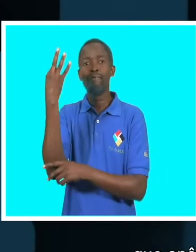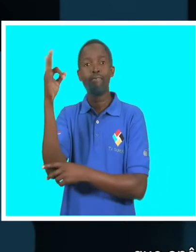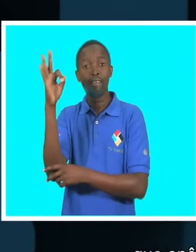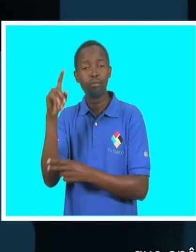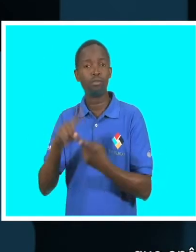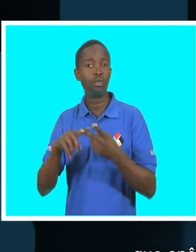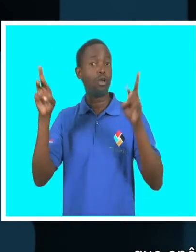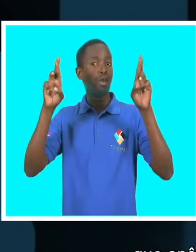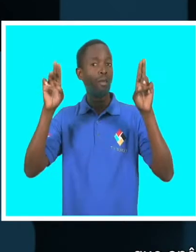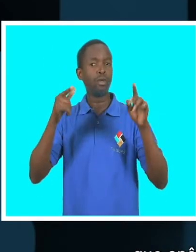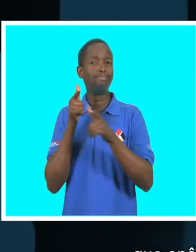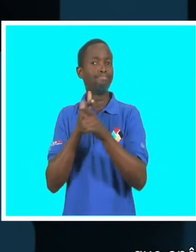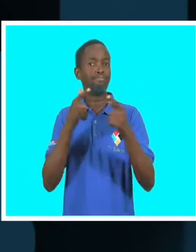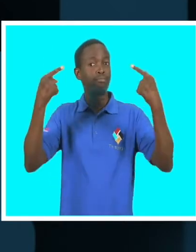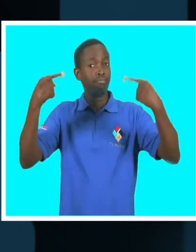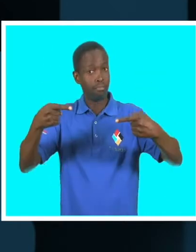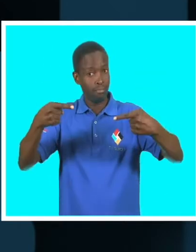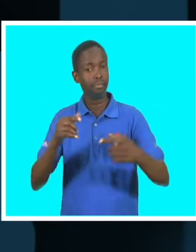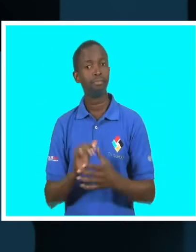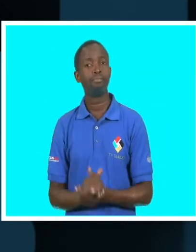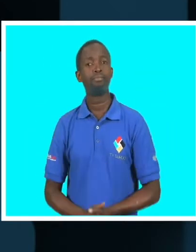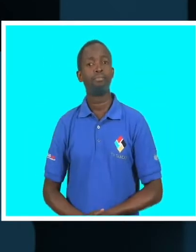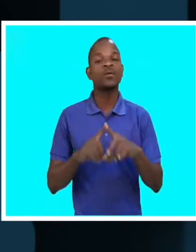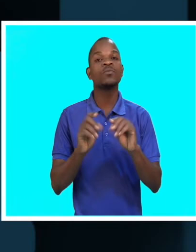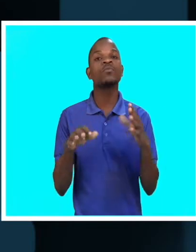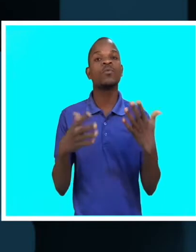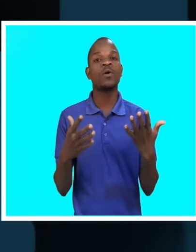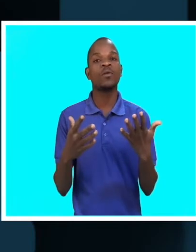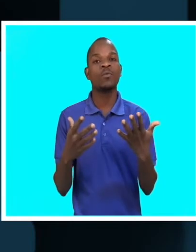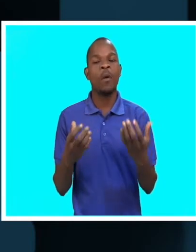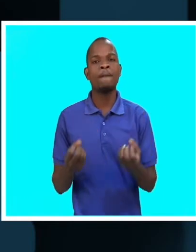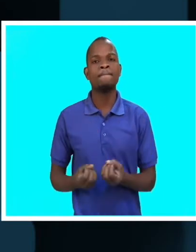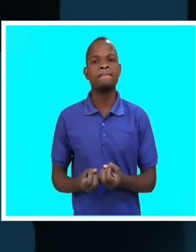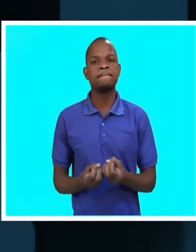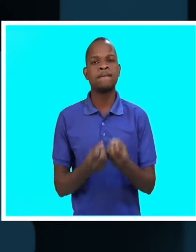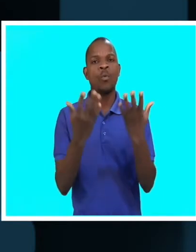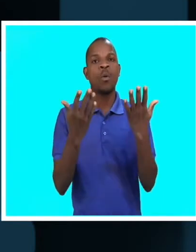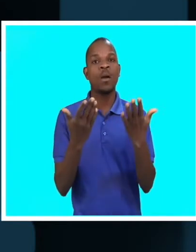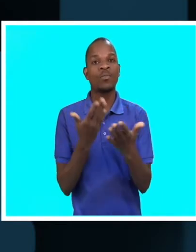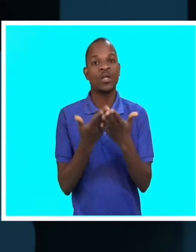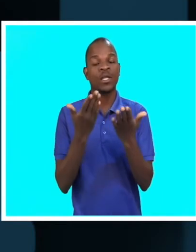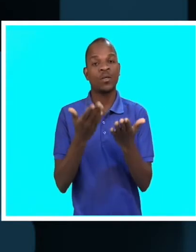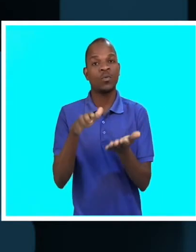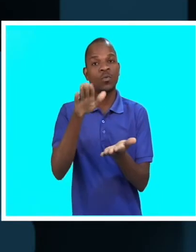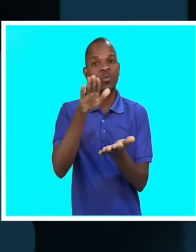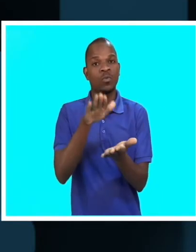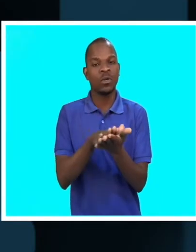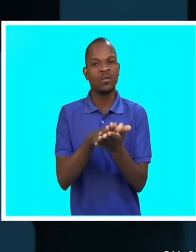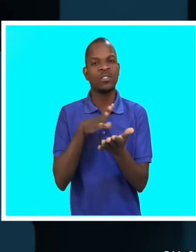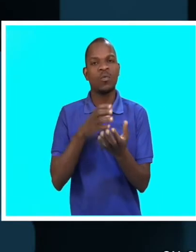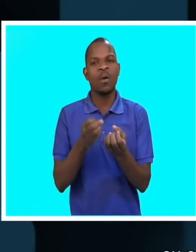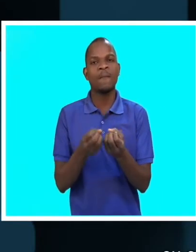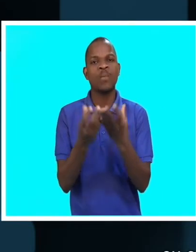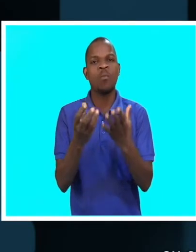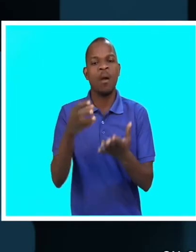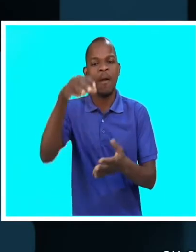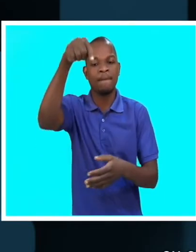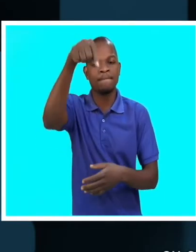opôs a Frelimo e a Renam. Foi uma explosão, o morteiro caiu à frente,